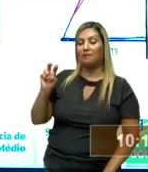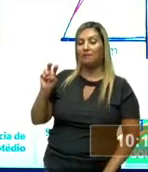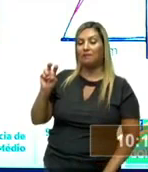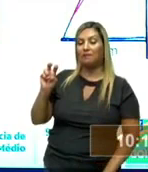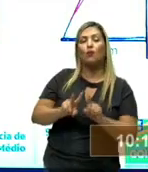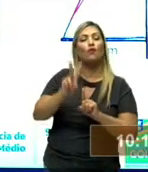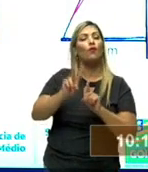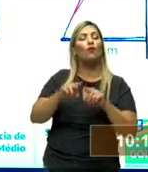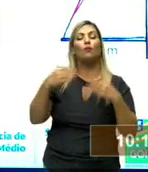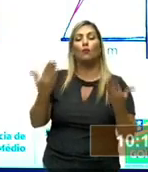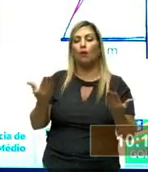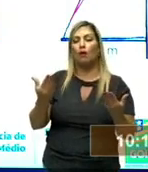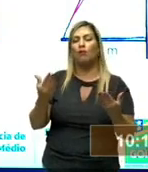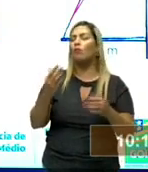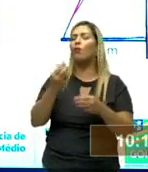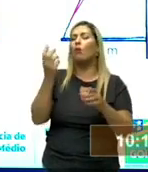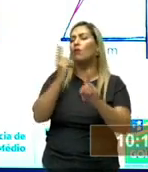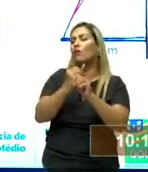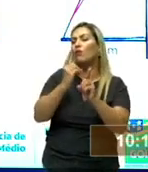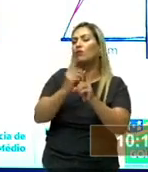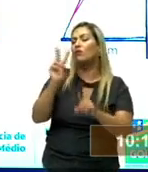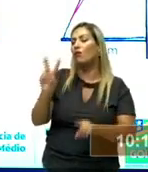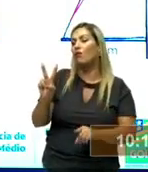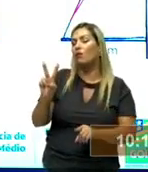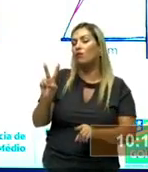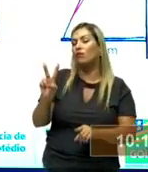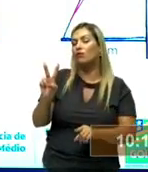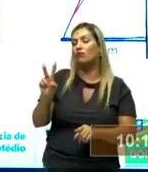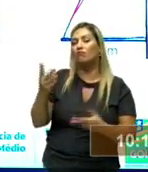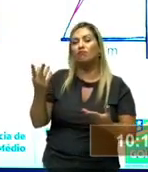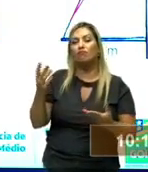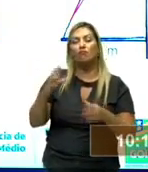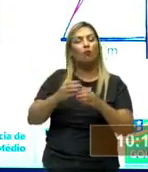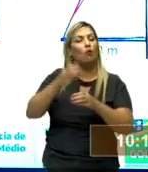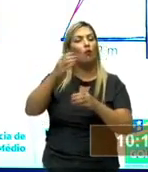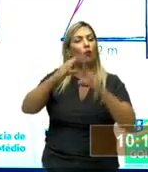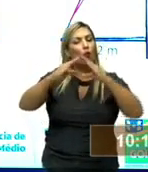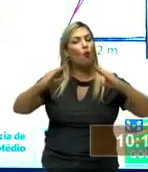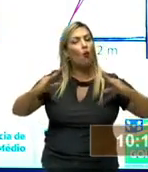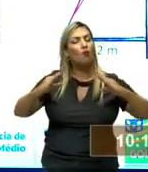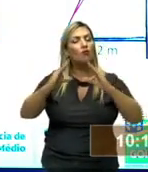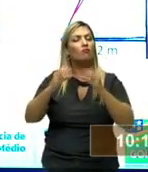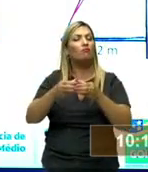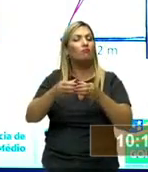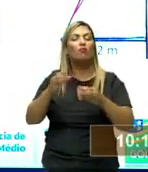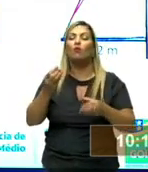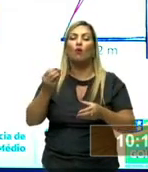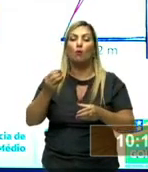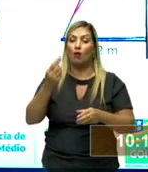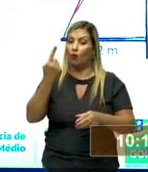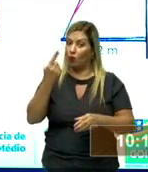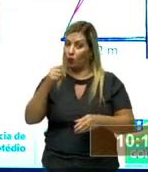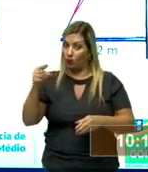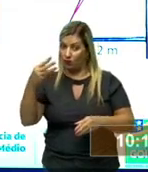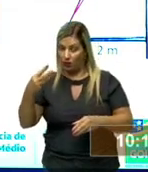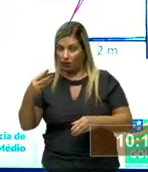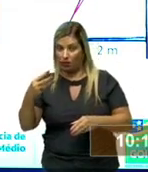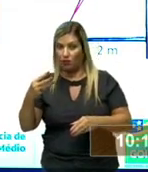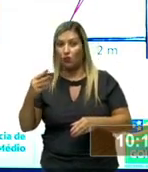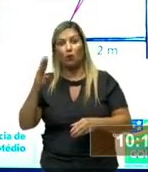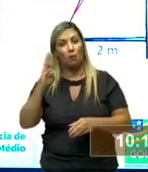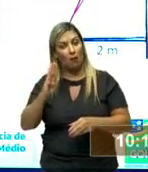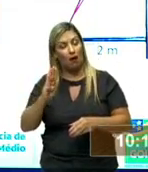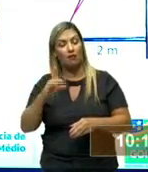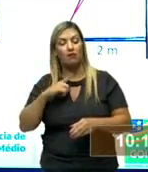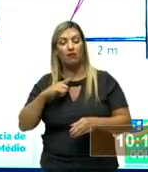pedindo volume como é que se calcula o volume de um cone é um terço da área da base